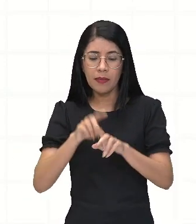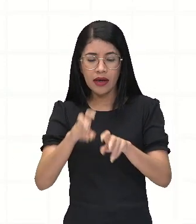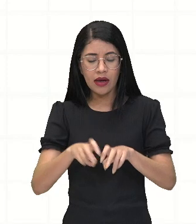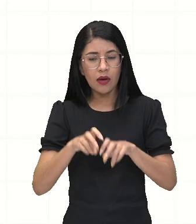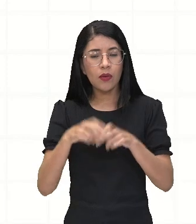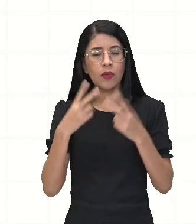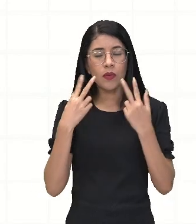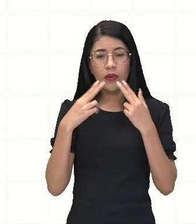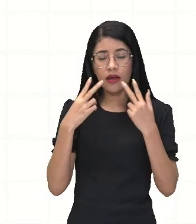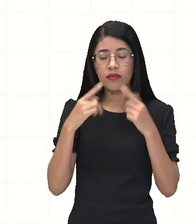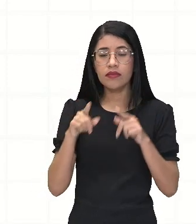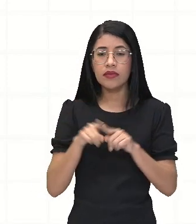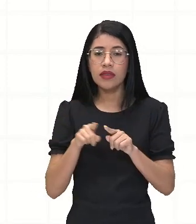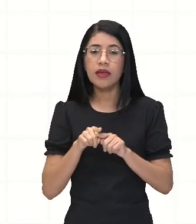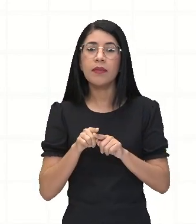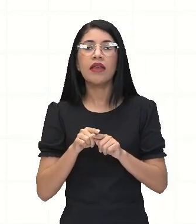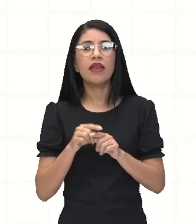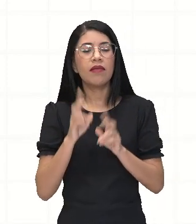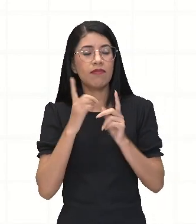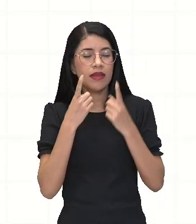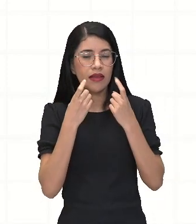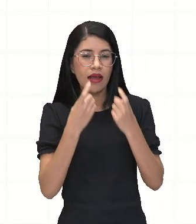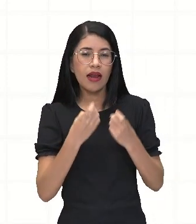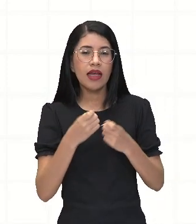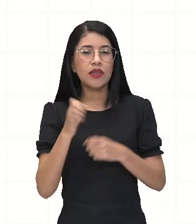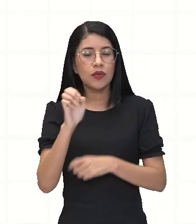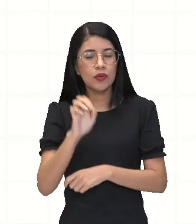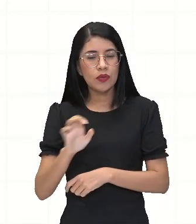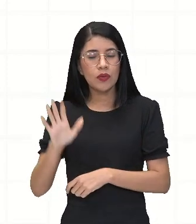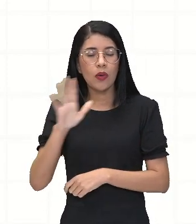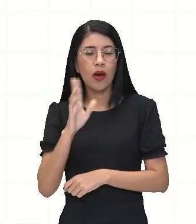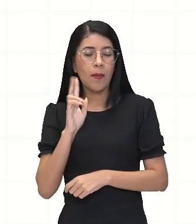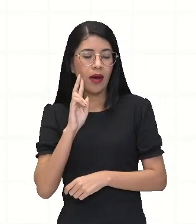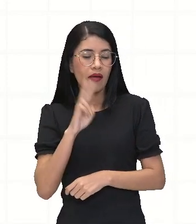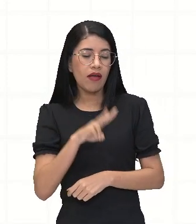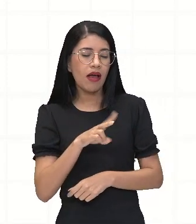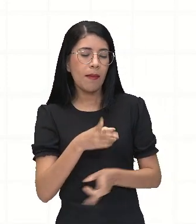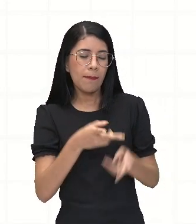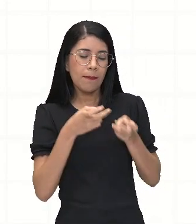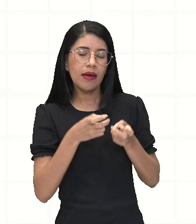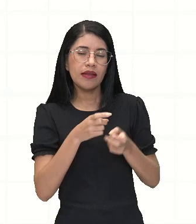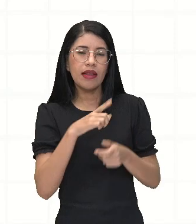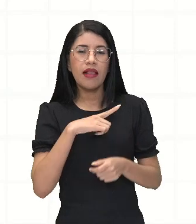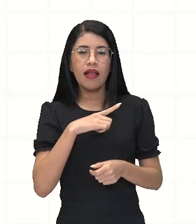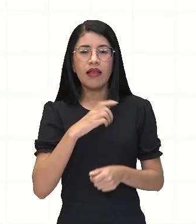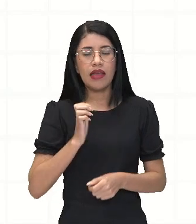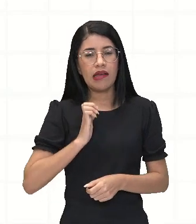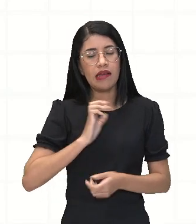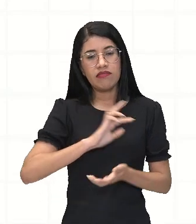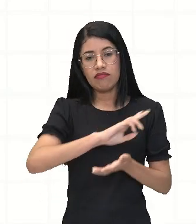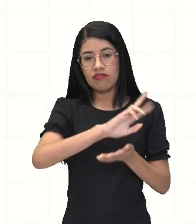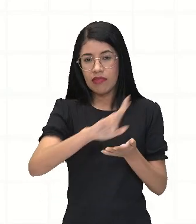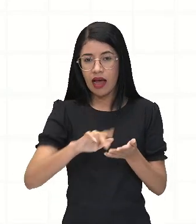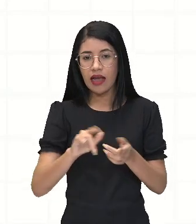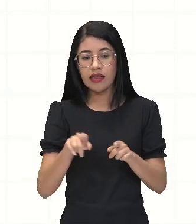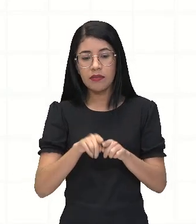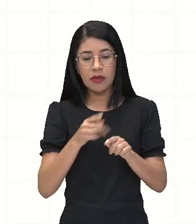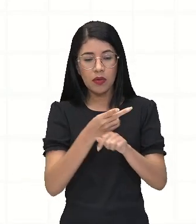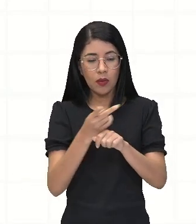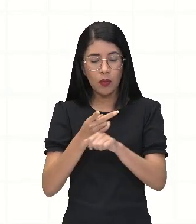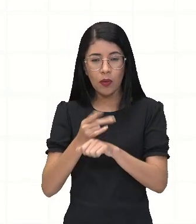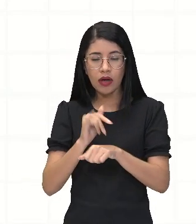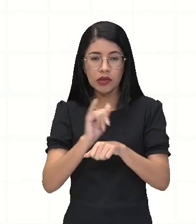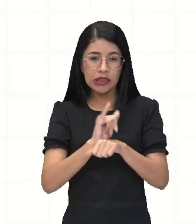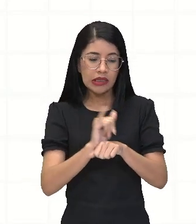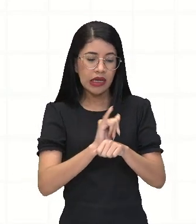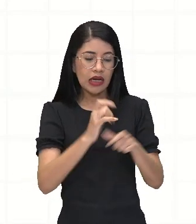de interesses para os colonizadores europeus em busca de riquezas e territórios estratégicos. Então,